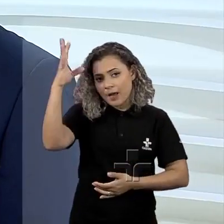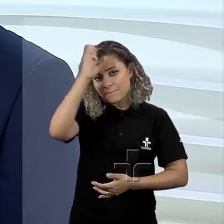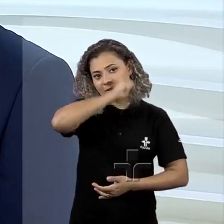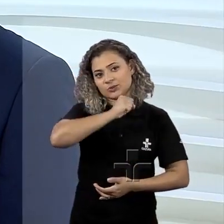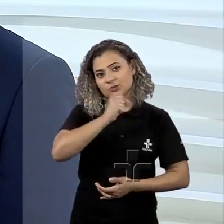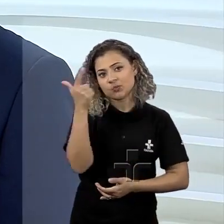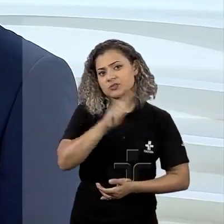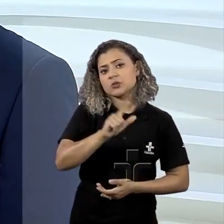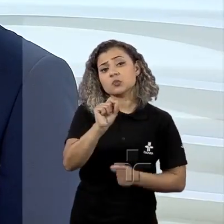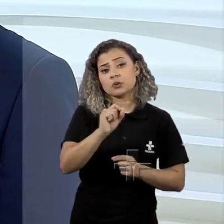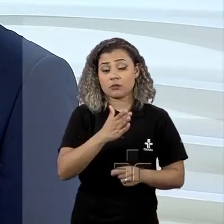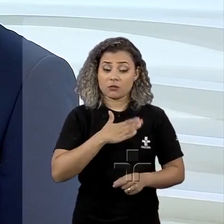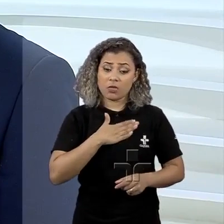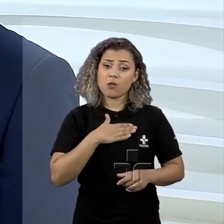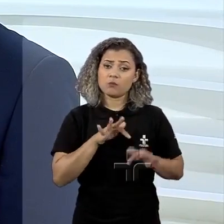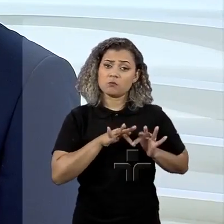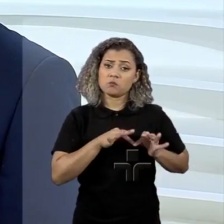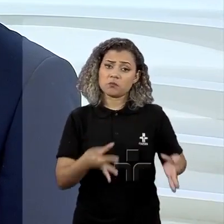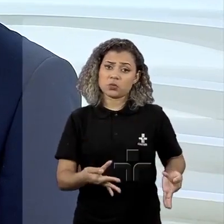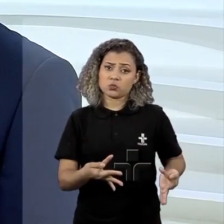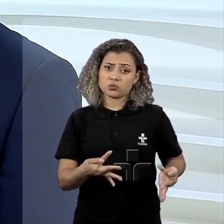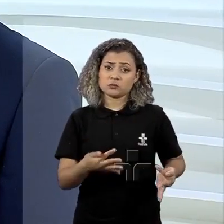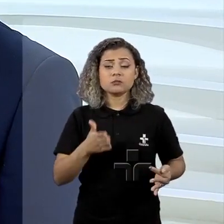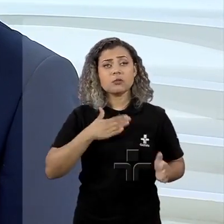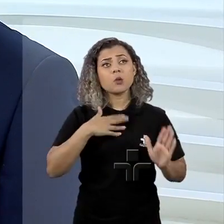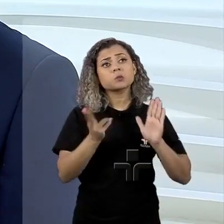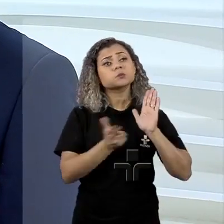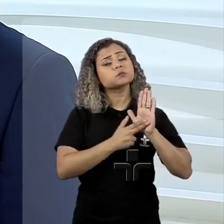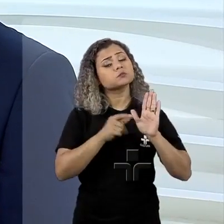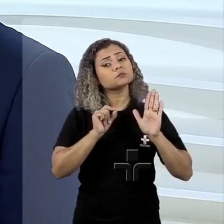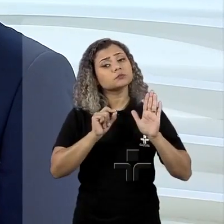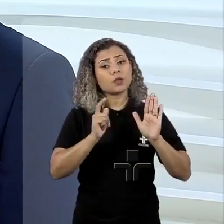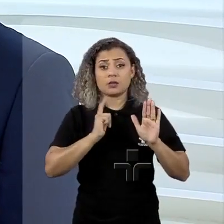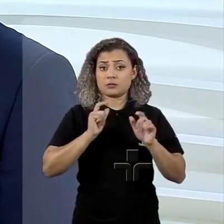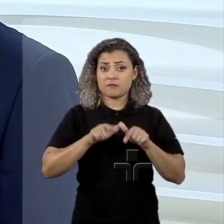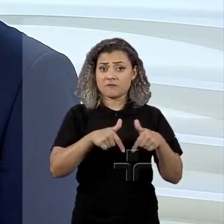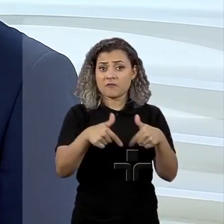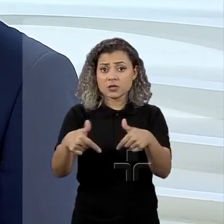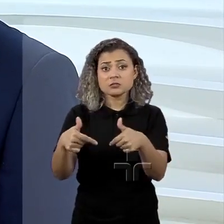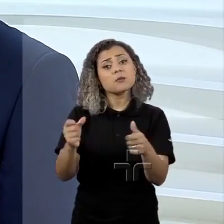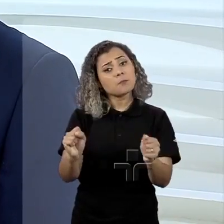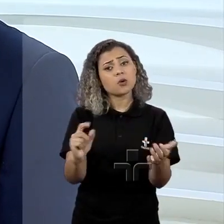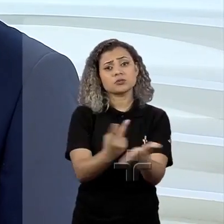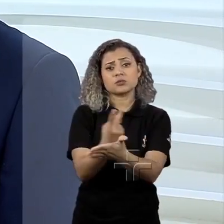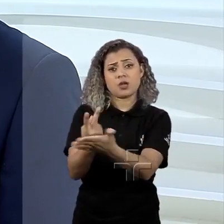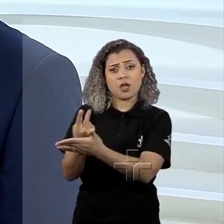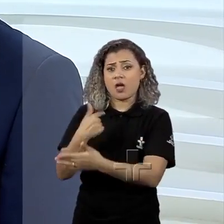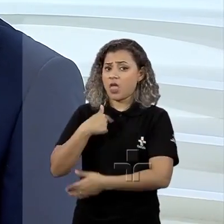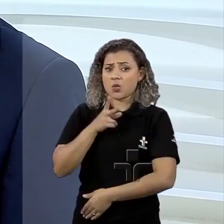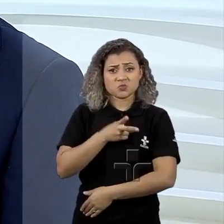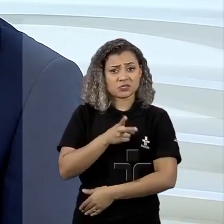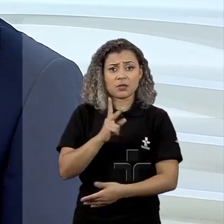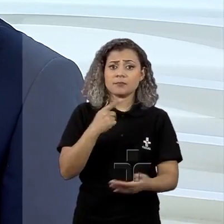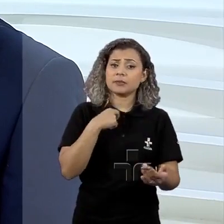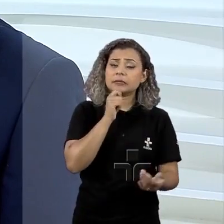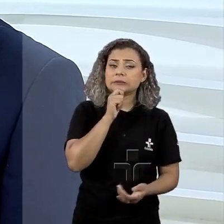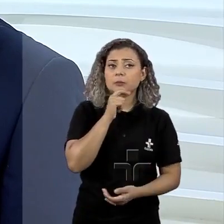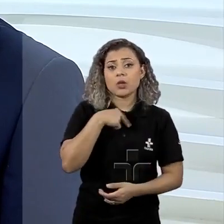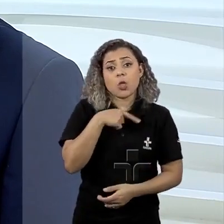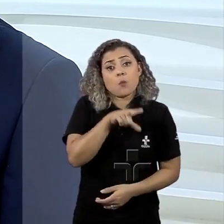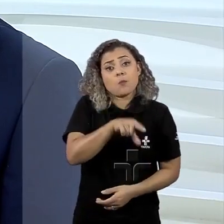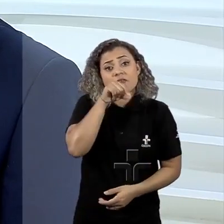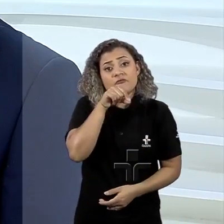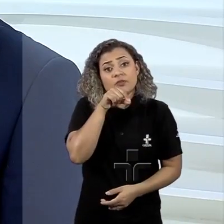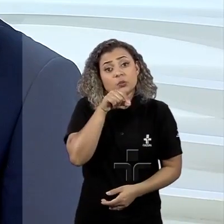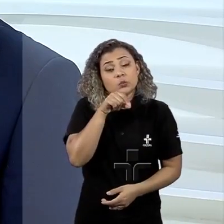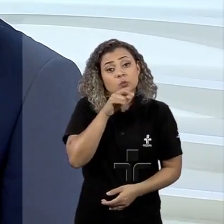eu tenho humildade e reconheço sempre que você, para fazer, pode errar. Aliás, eu sempre vou preferir, Ricardo, correr